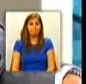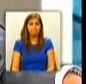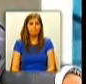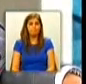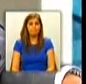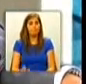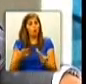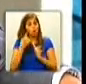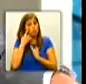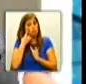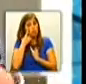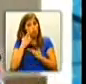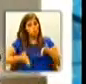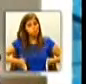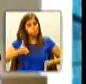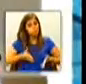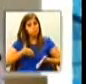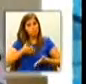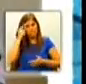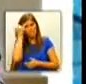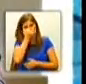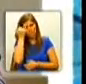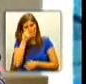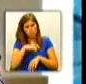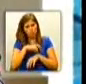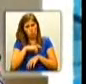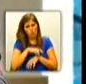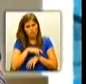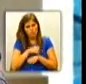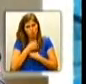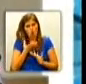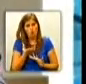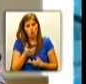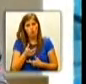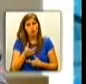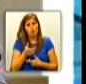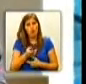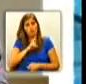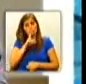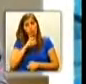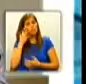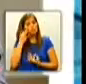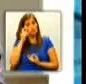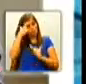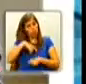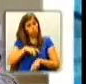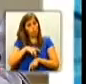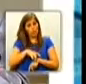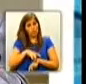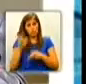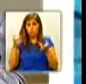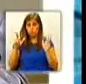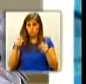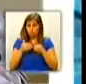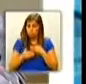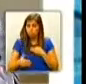Vai agora conhecer robôs que simulam doenças e até as reações naturais dos pacientes. Estão disponíveis a partir de hoje